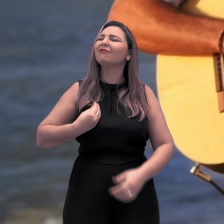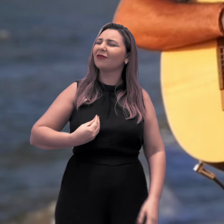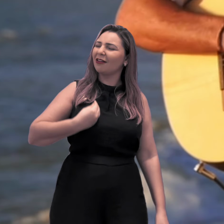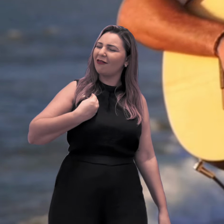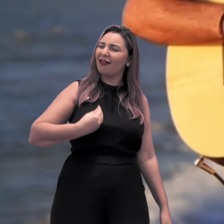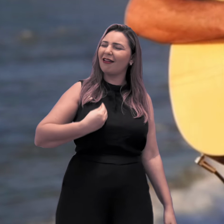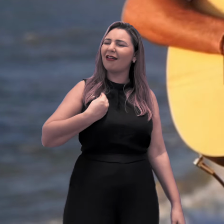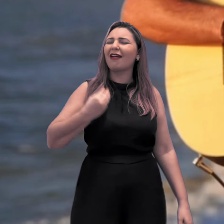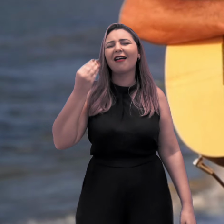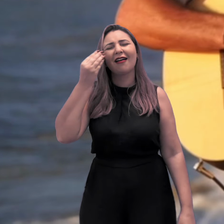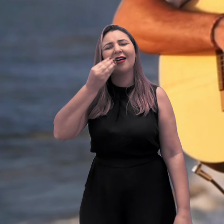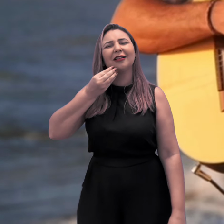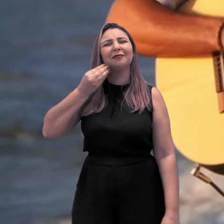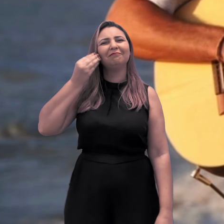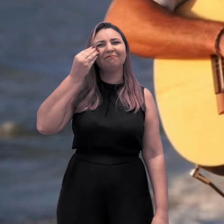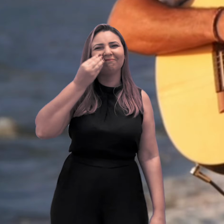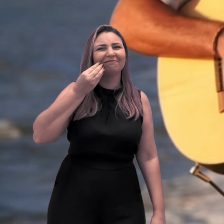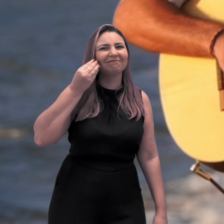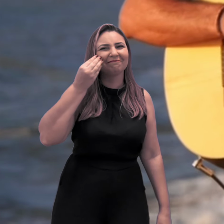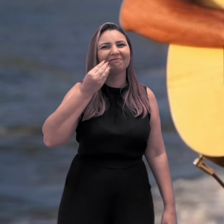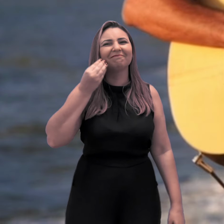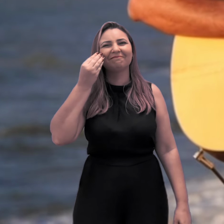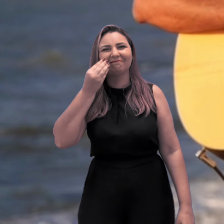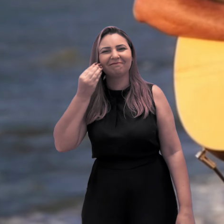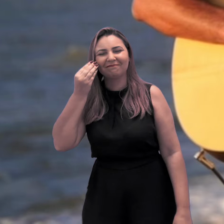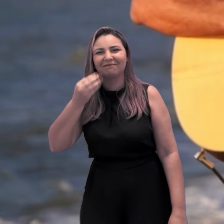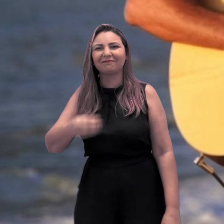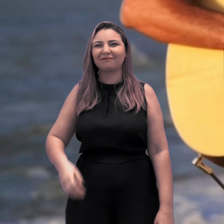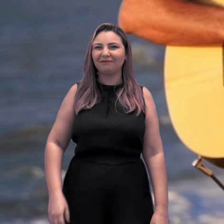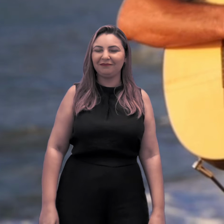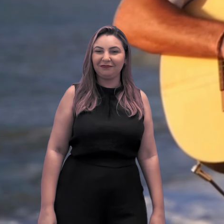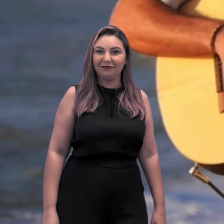realmente o viver.